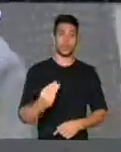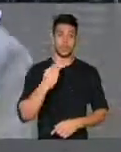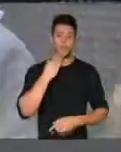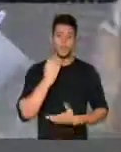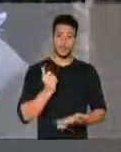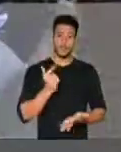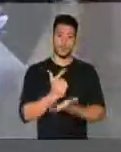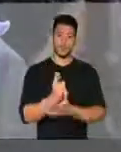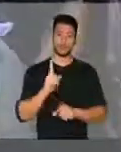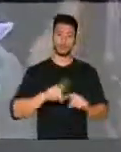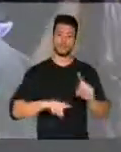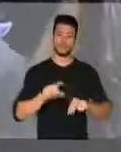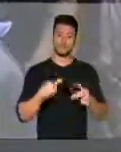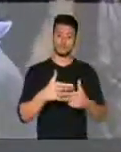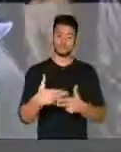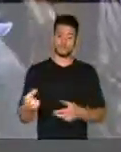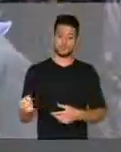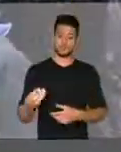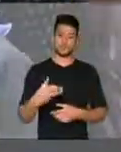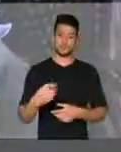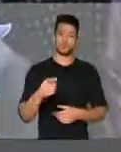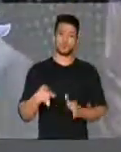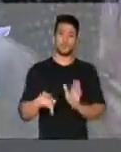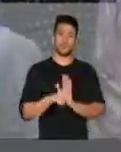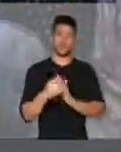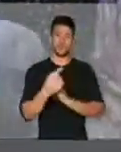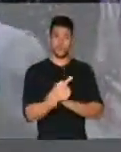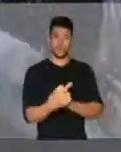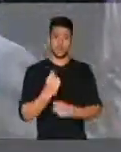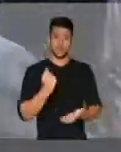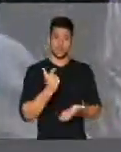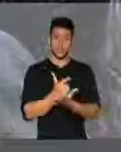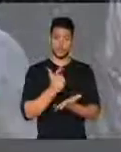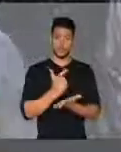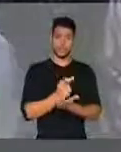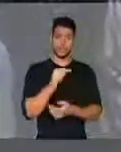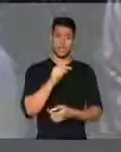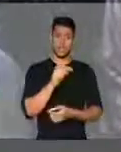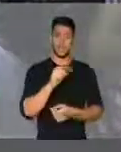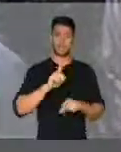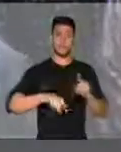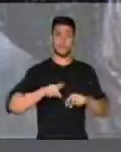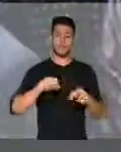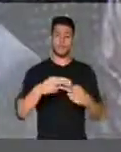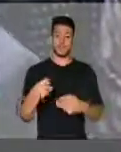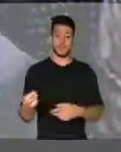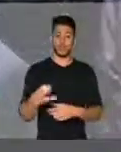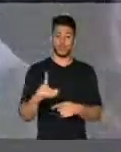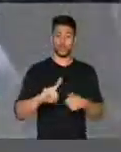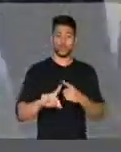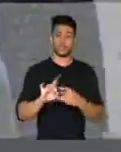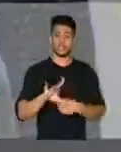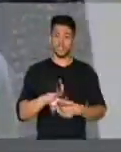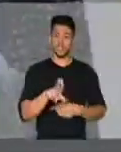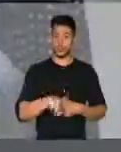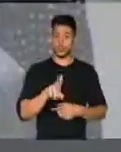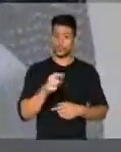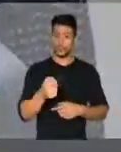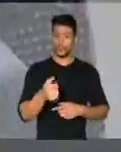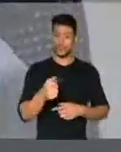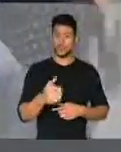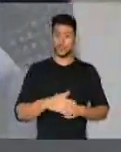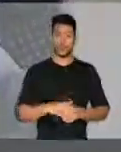comprar equipamentos novos para a maternidade Mãe Luzia, mas só uma pequena parte foi usada.